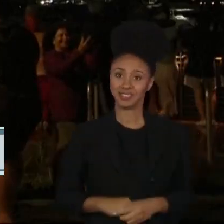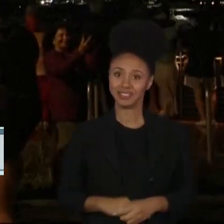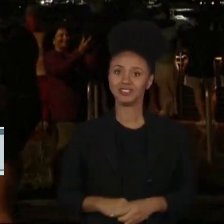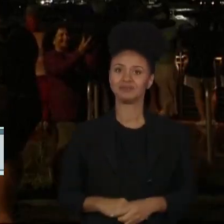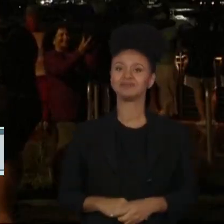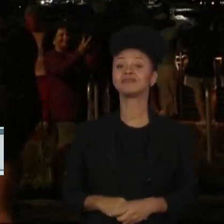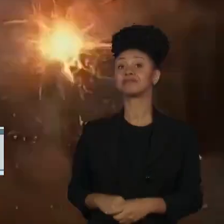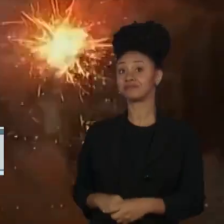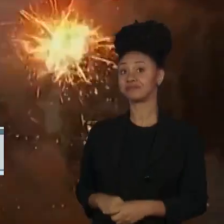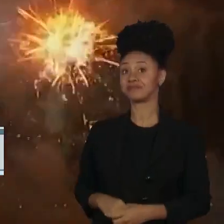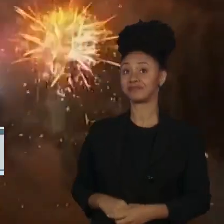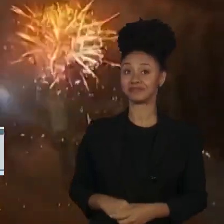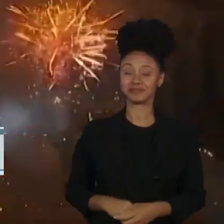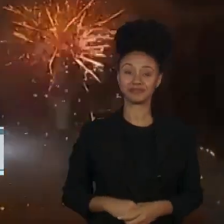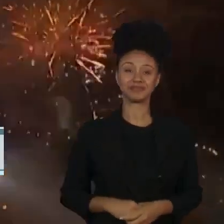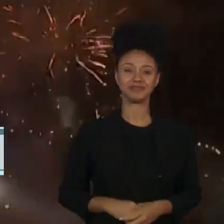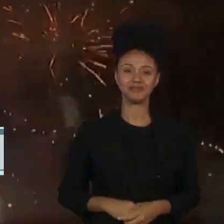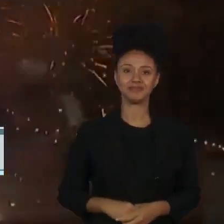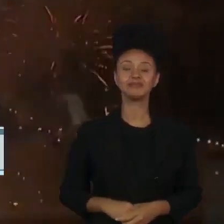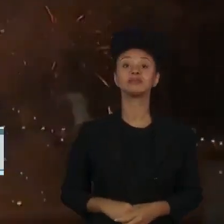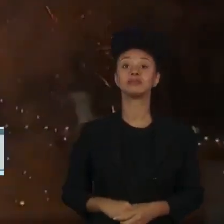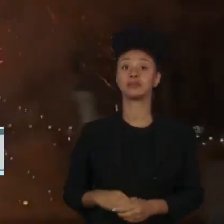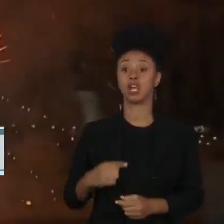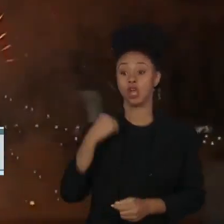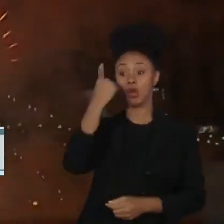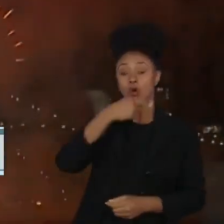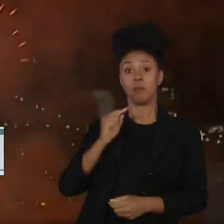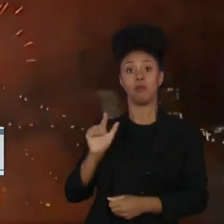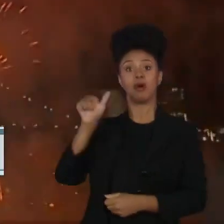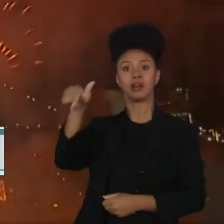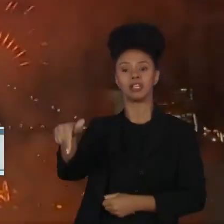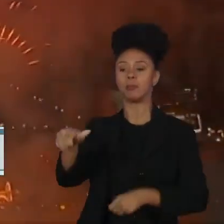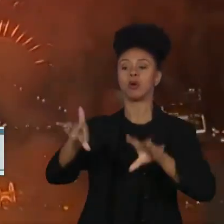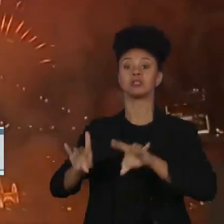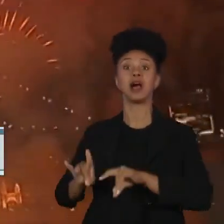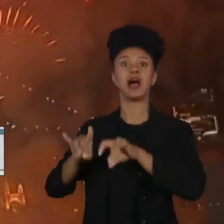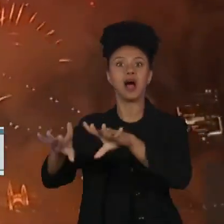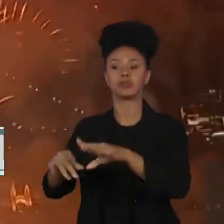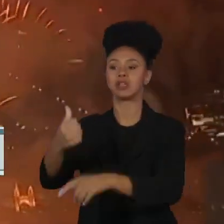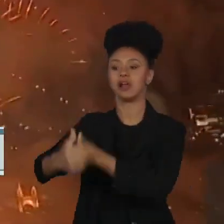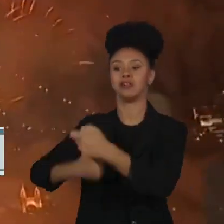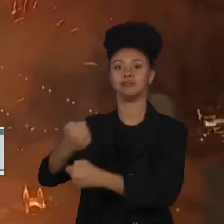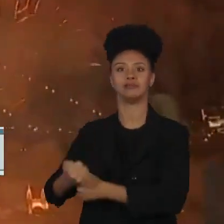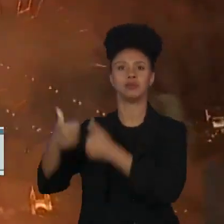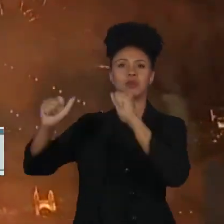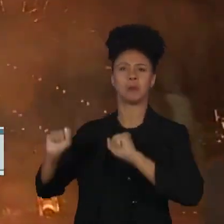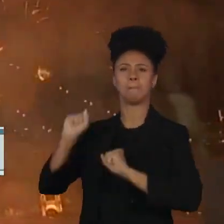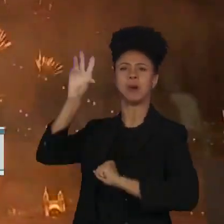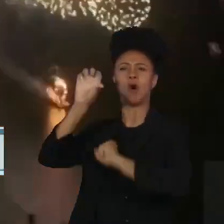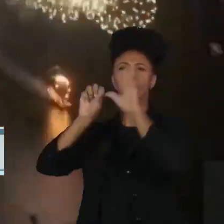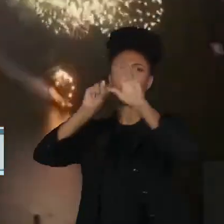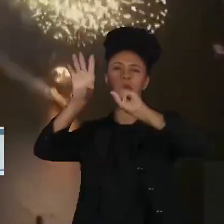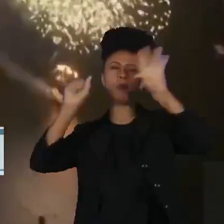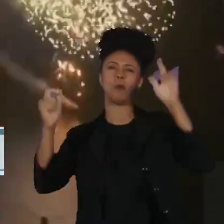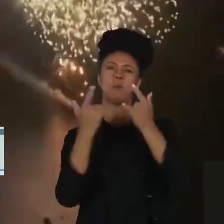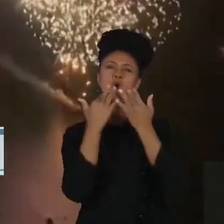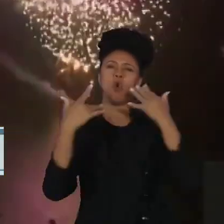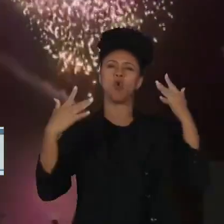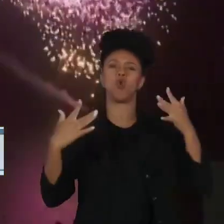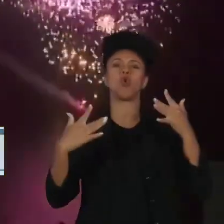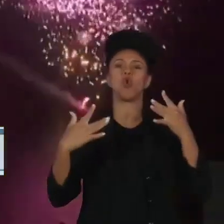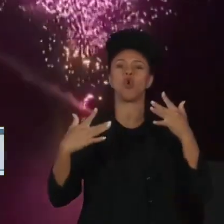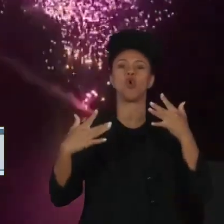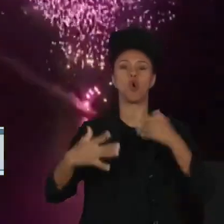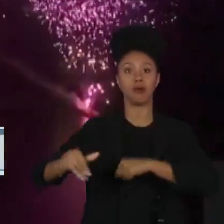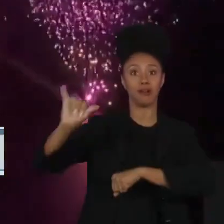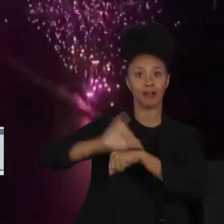de Auckland. Uma hora depois, foram os australianos. O espetáculo de luzes e cores na Baía de